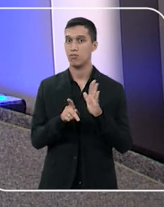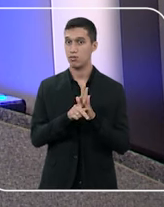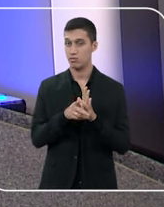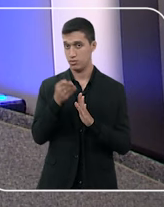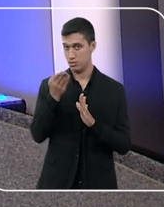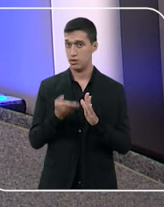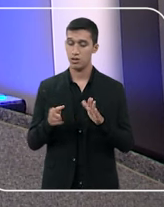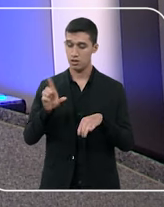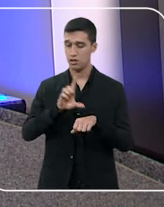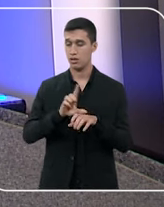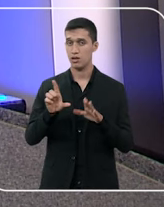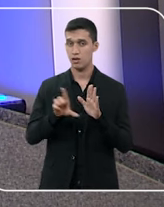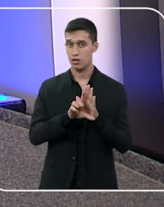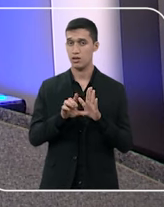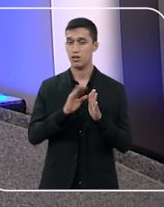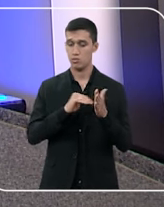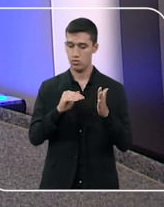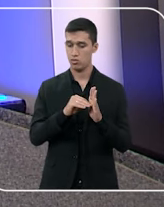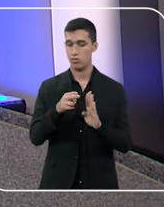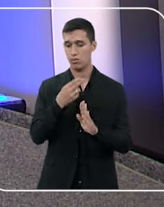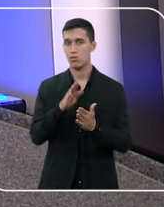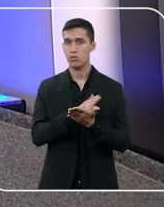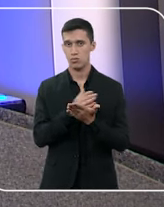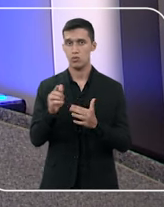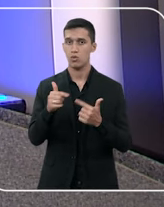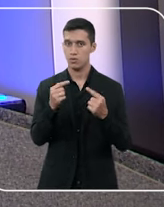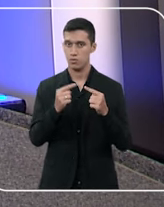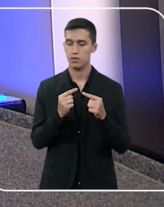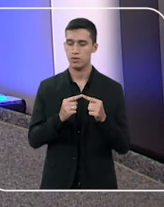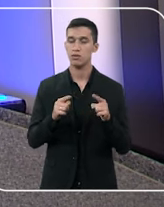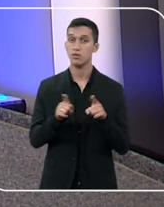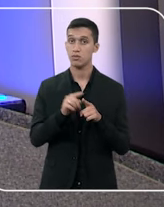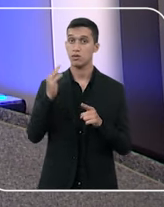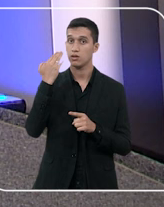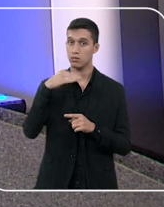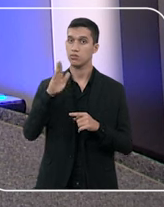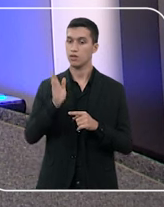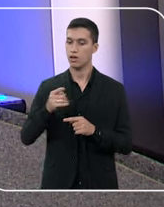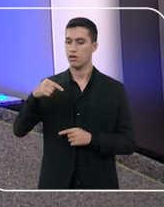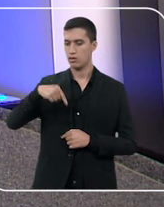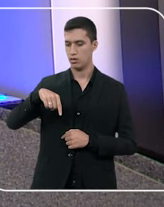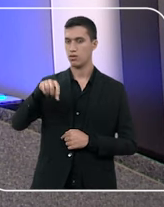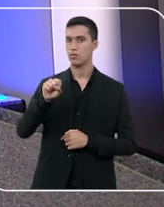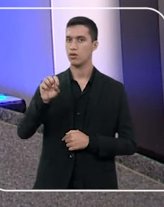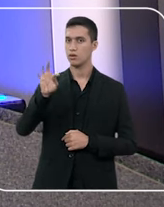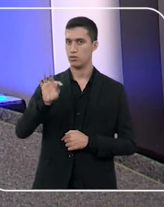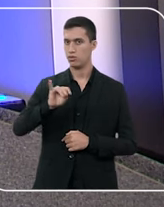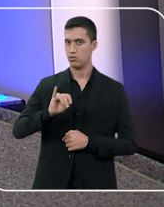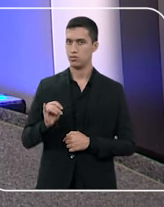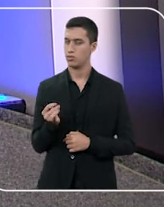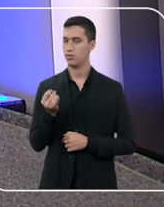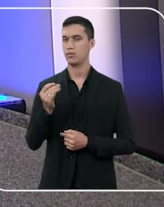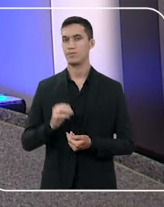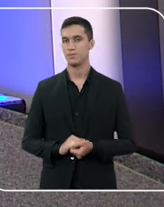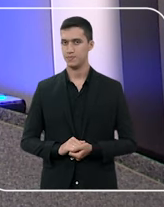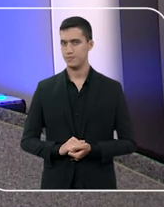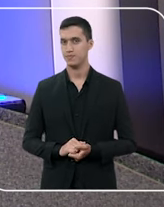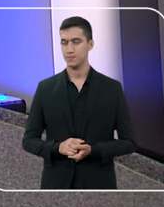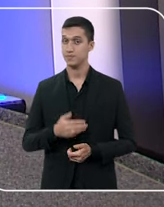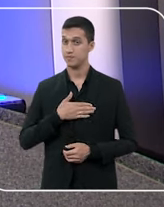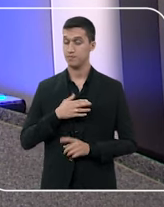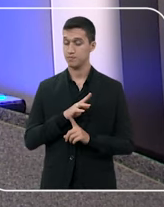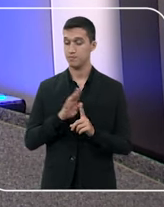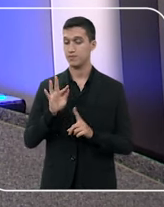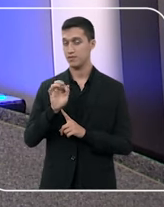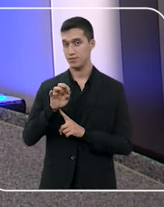de outras normas aplicáveis e, claro, com base em entendimentos firmados aqui pelo Superior Tribunal de Justiça. Eu sou